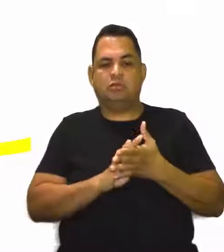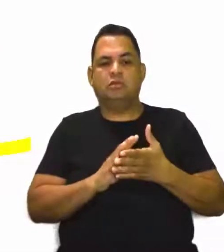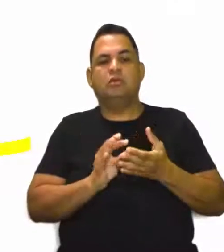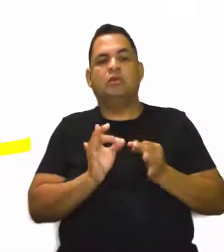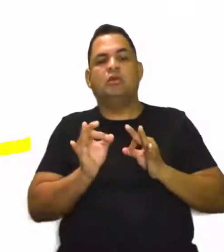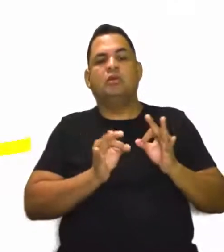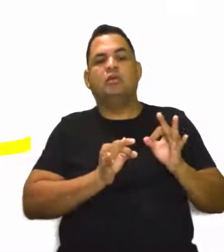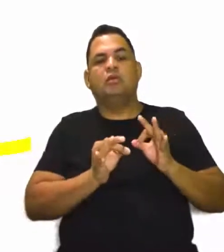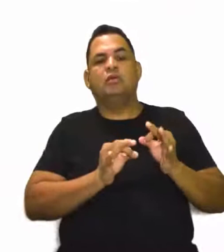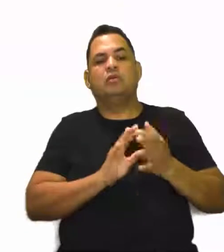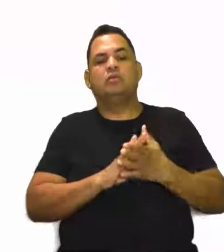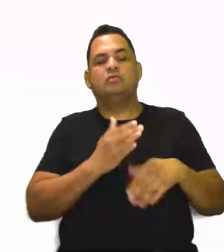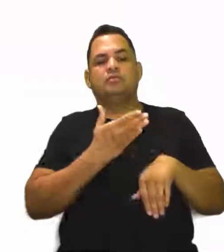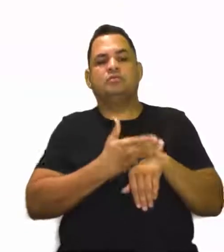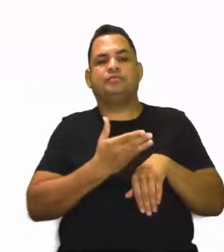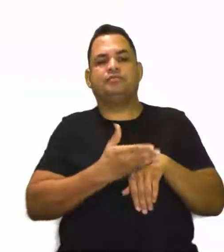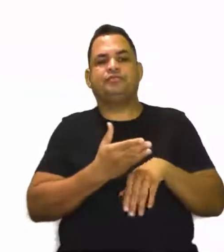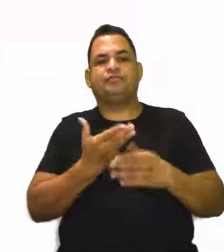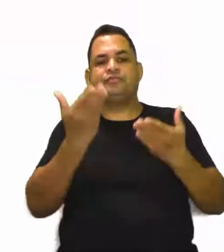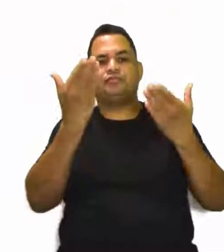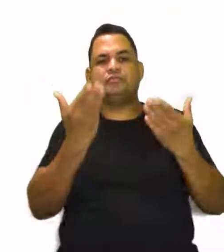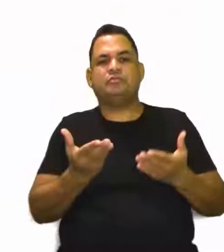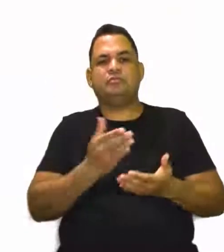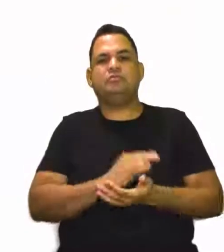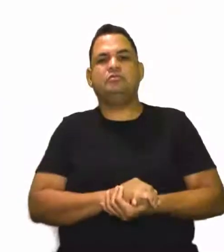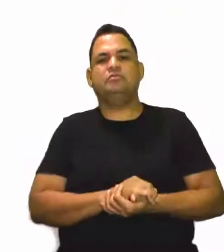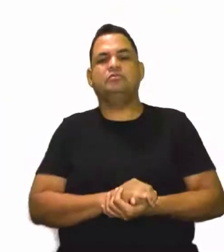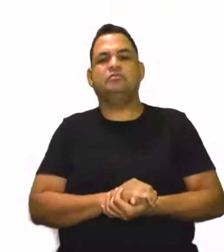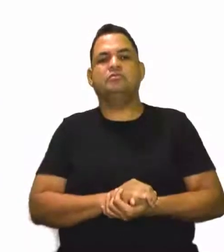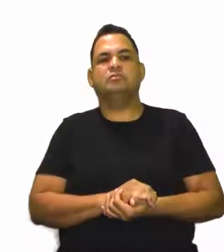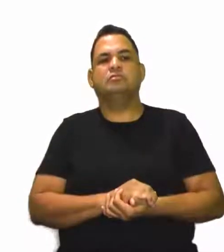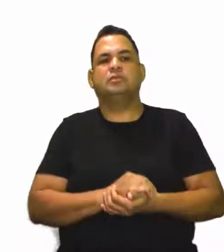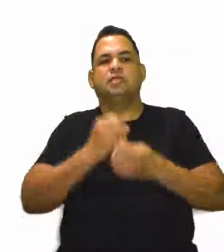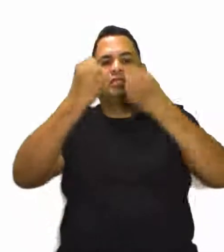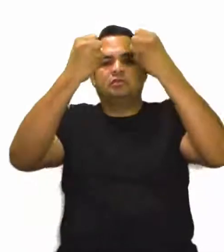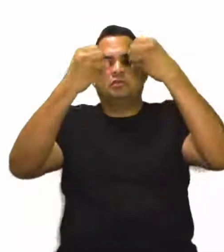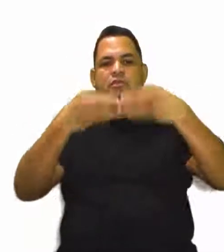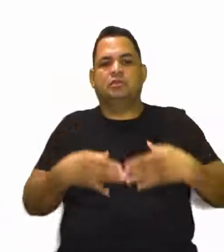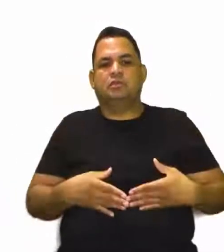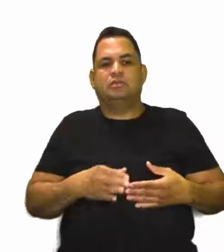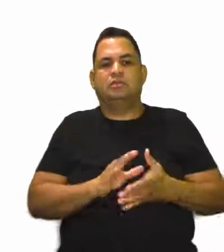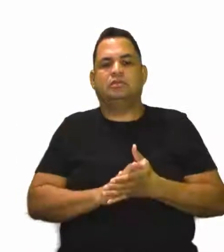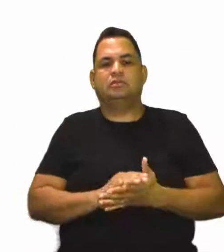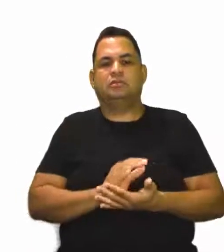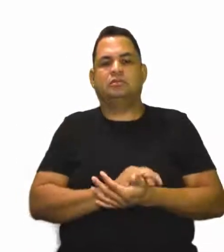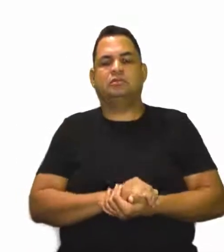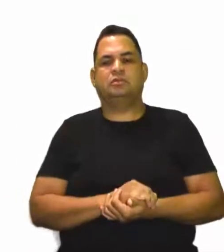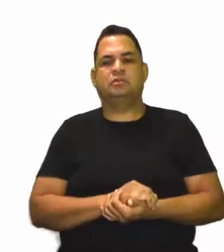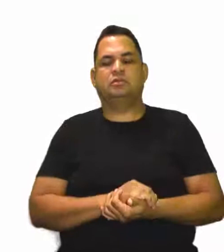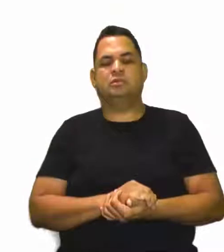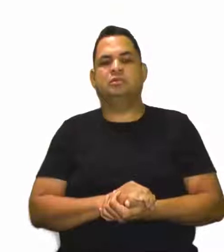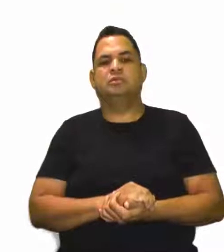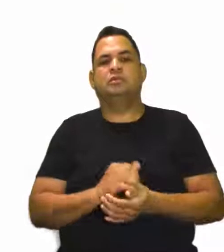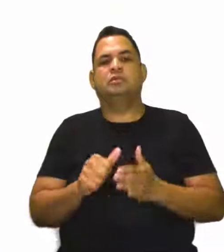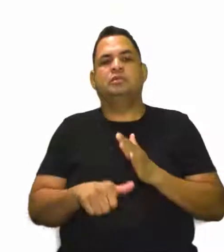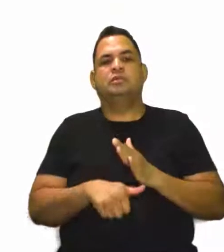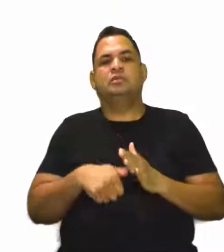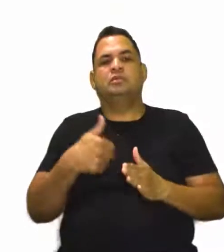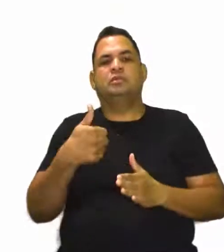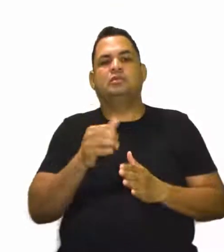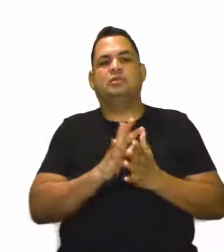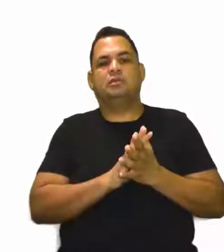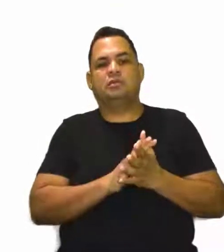organizar uma sessão. Referente à sessão, quero dar ênfase aqui, fica sem piscar comigo. Primeira